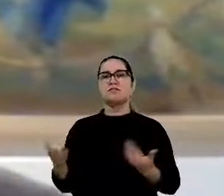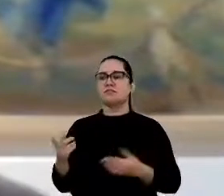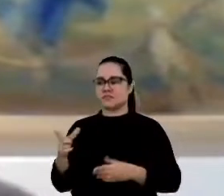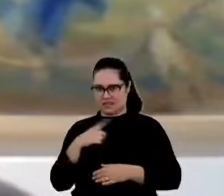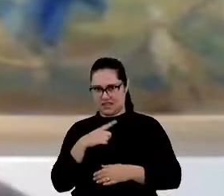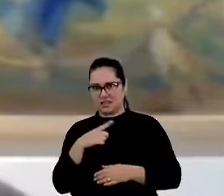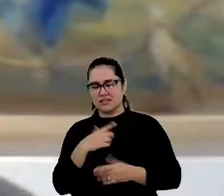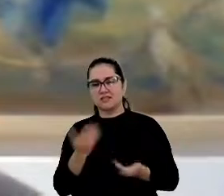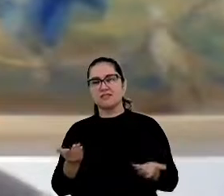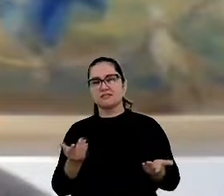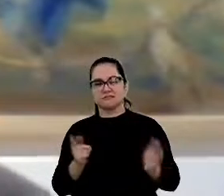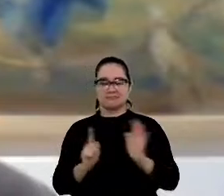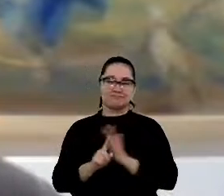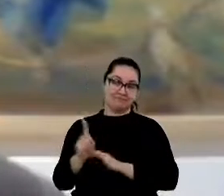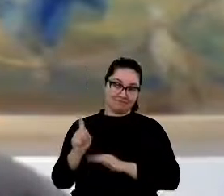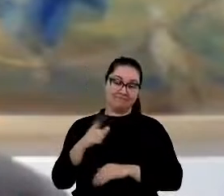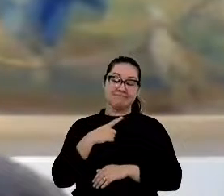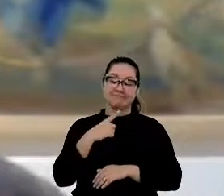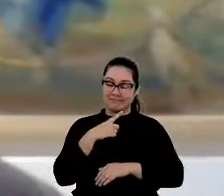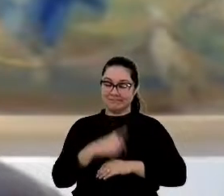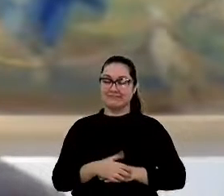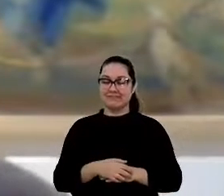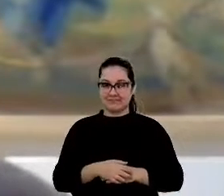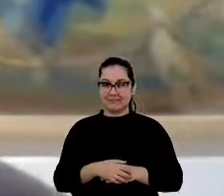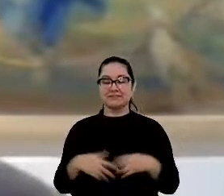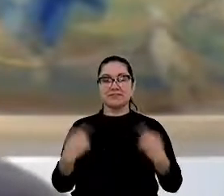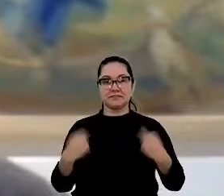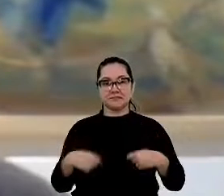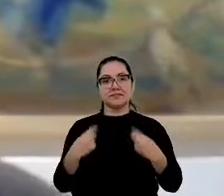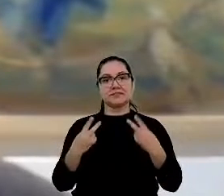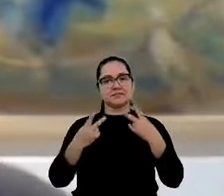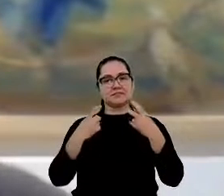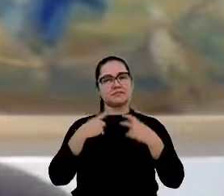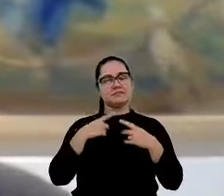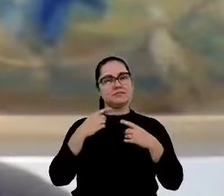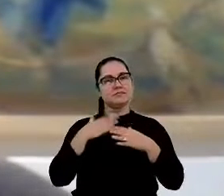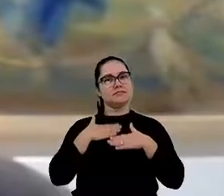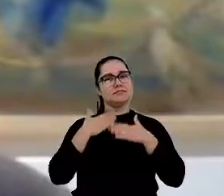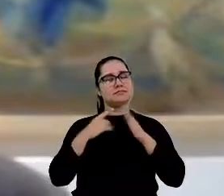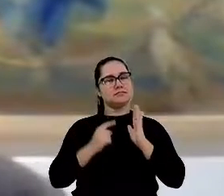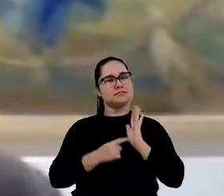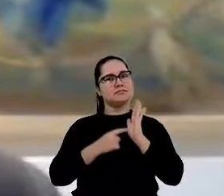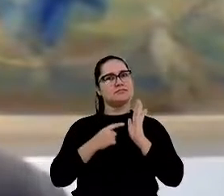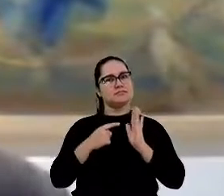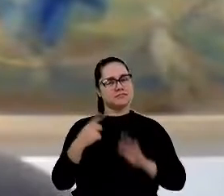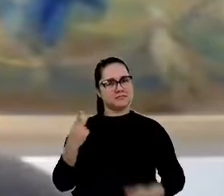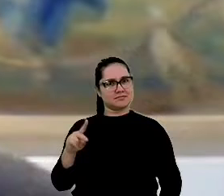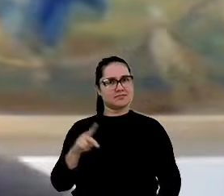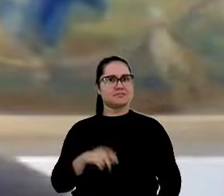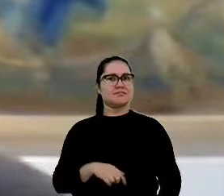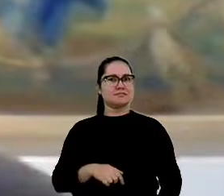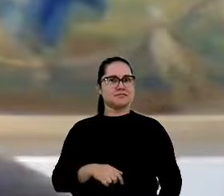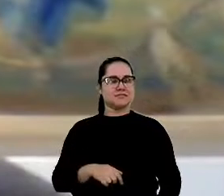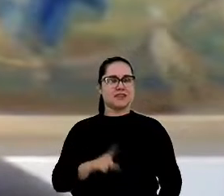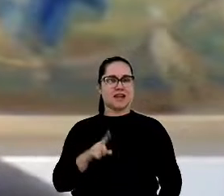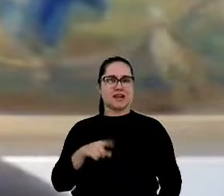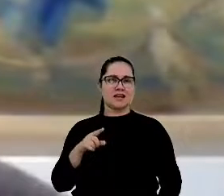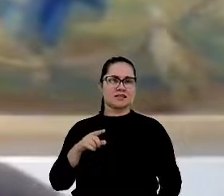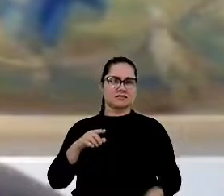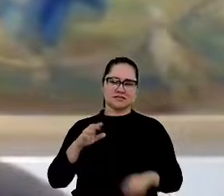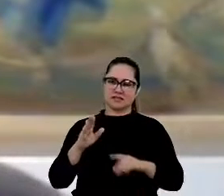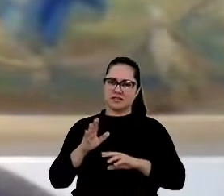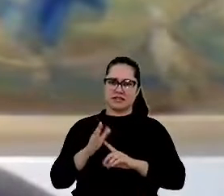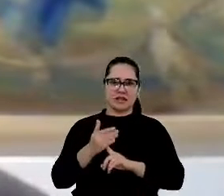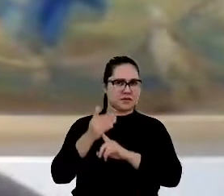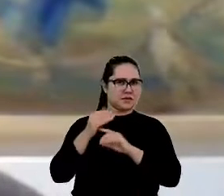falar na unidade. E isso, assim, eu vejo que desperta, que toca as pessoas. O apelo da tecnologia é muito grande, sabe,